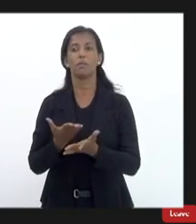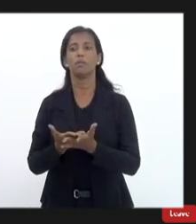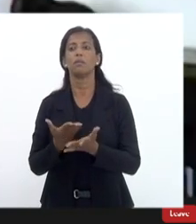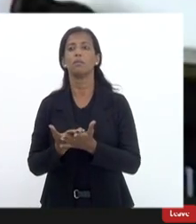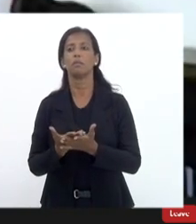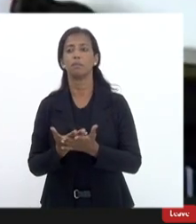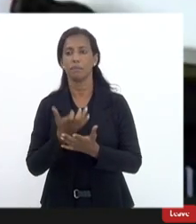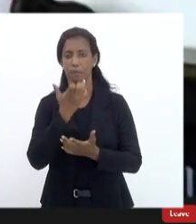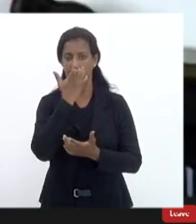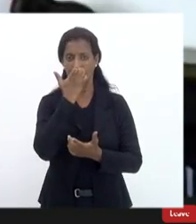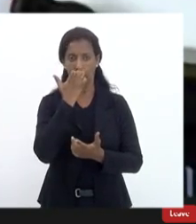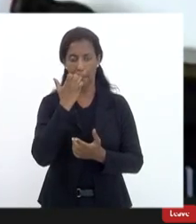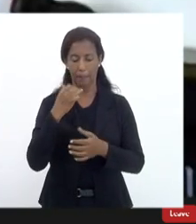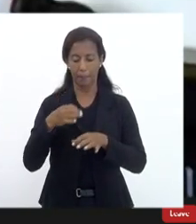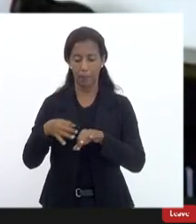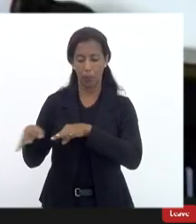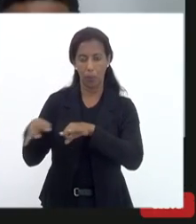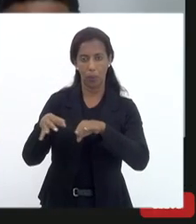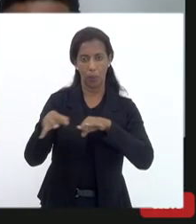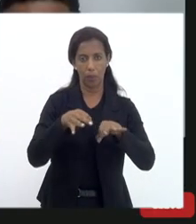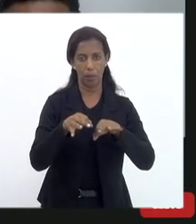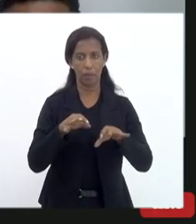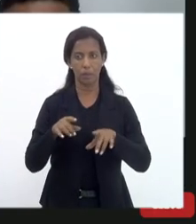Concluindo. A reorganização desses espaços,